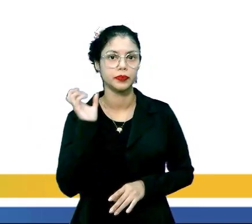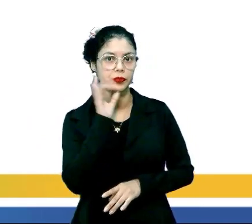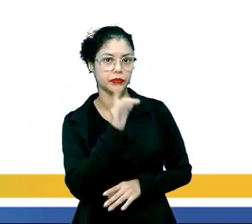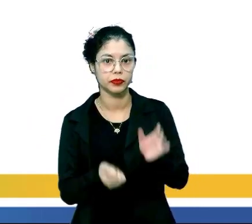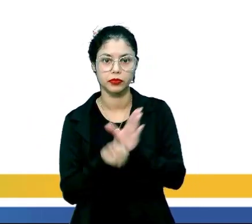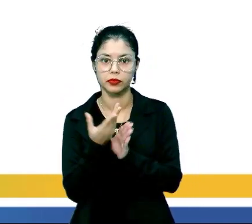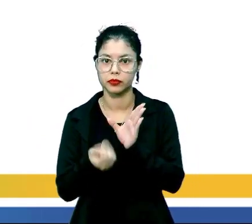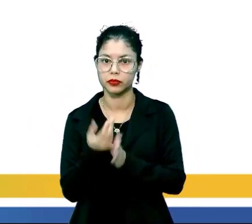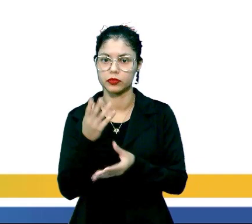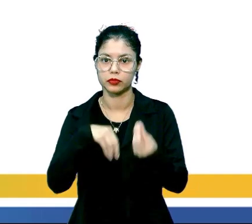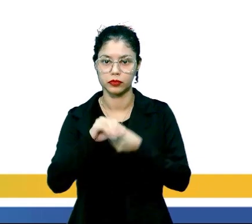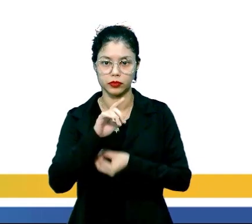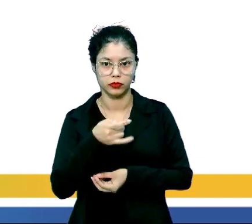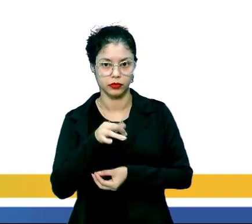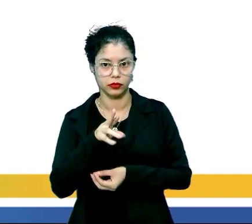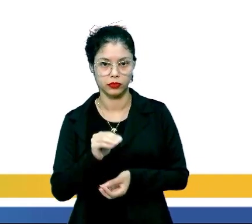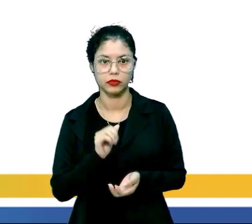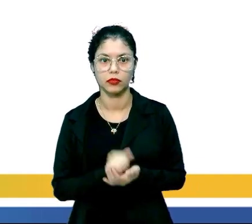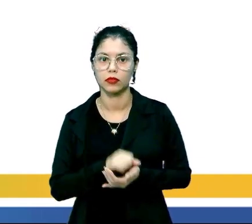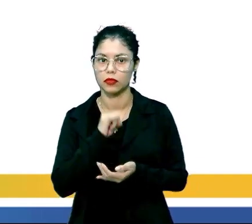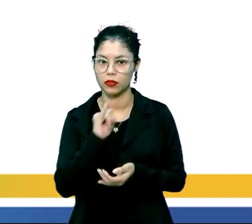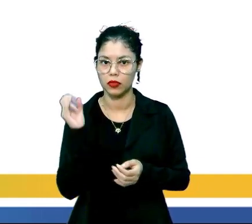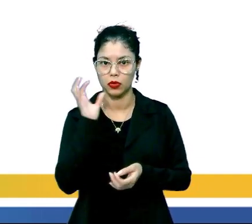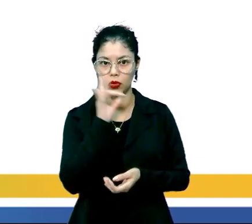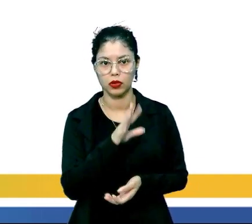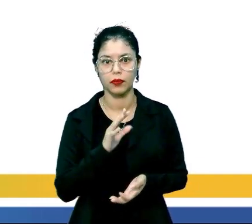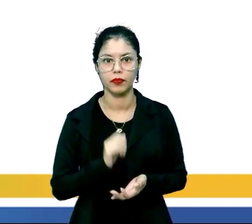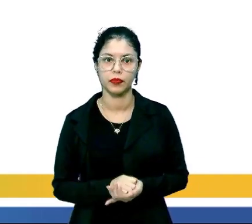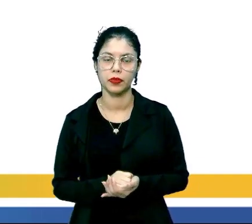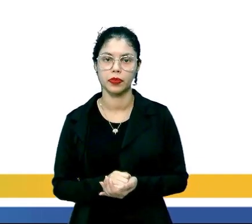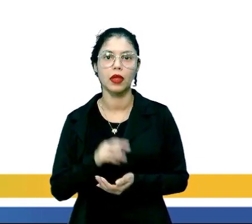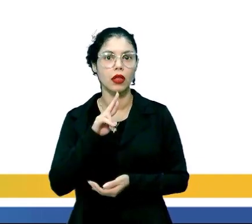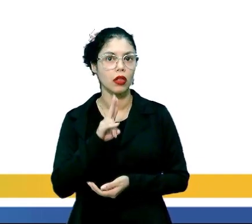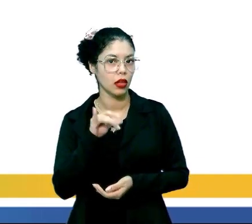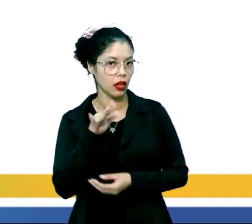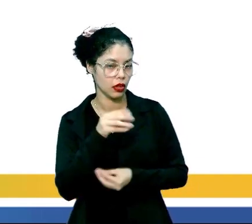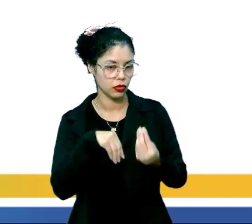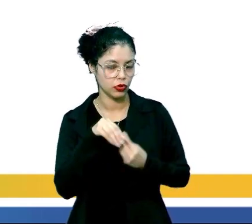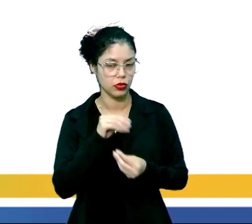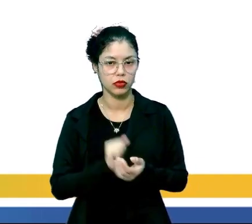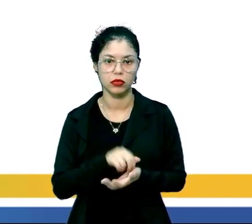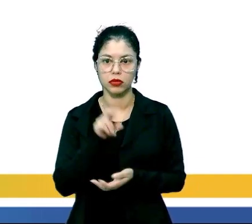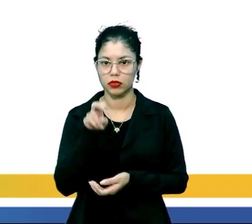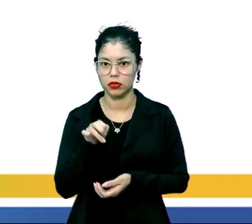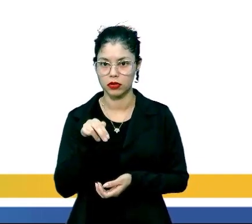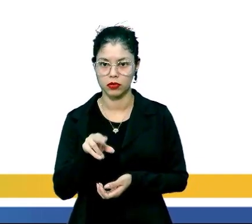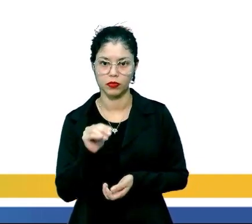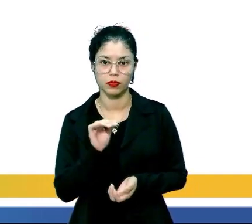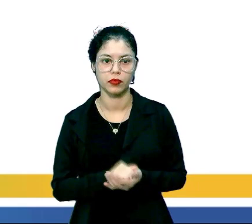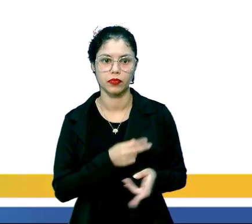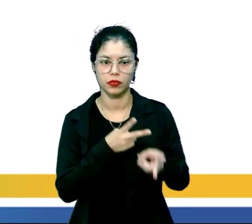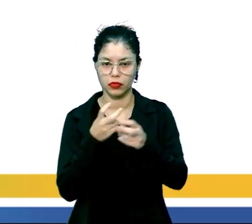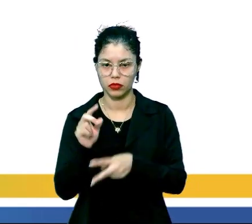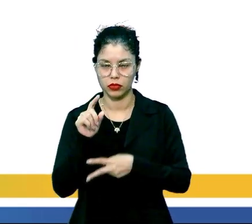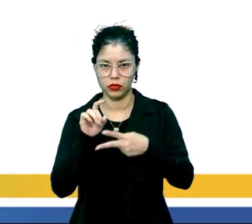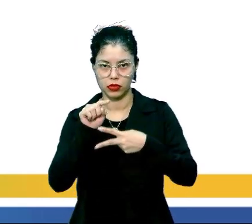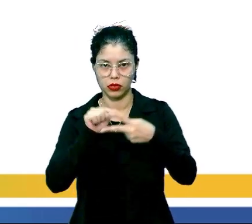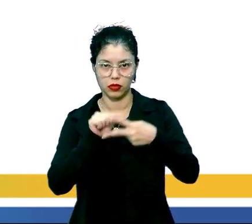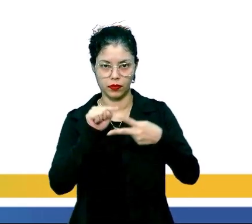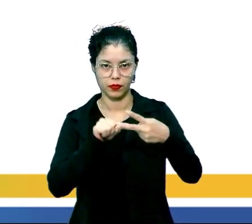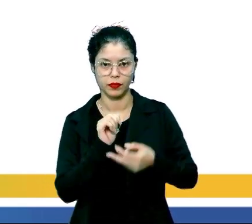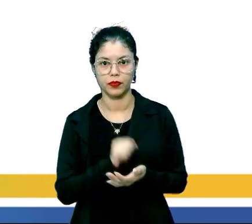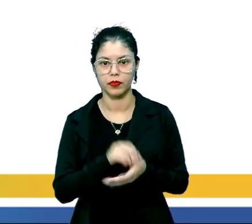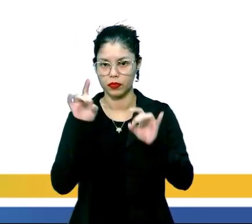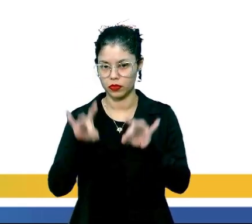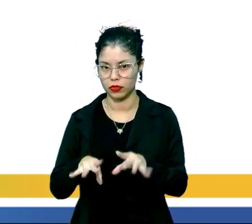no produto, a reação é exo, e se o calor estiver no reagente, a reação é endo. Agora perceba nas duas últimas